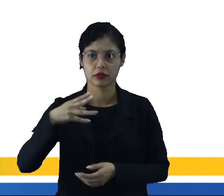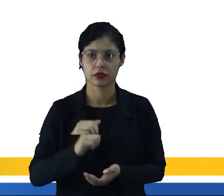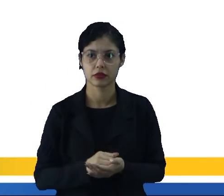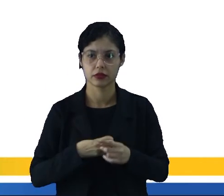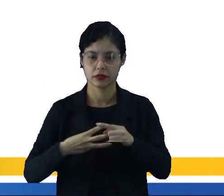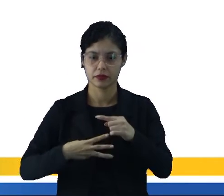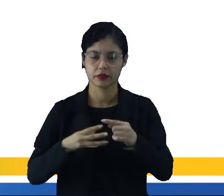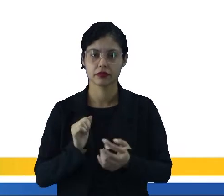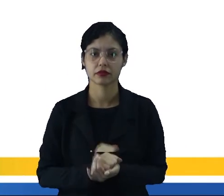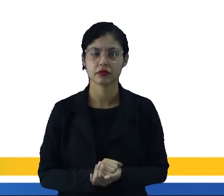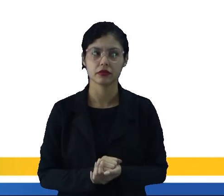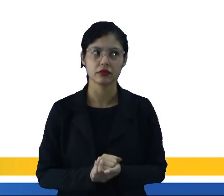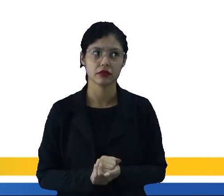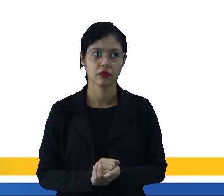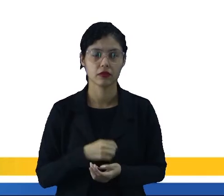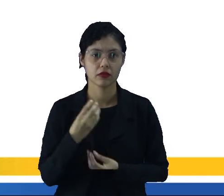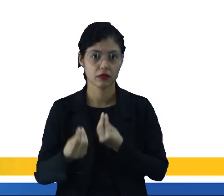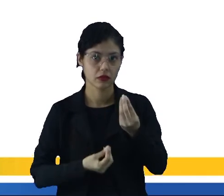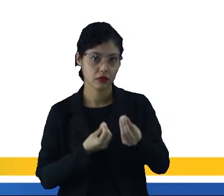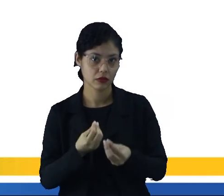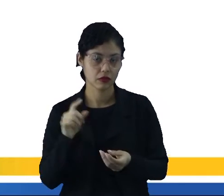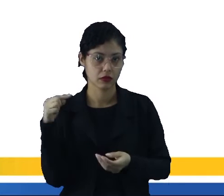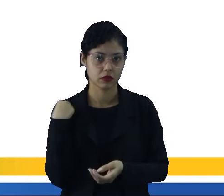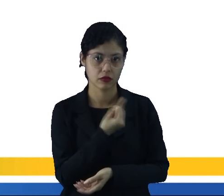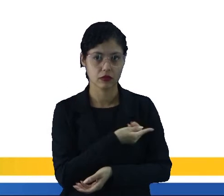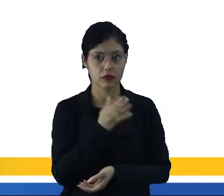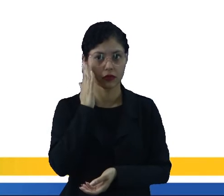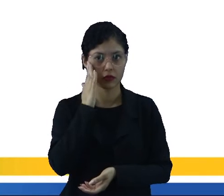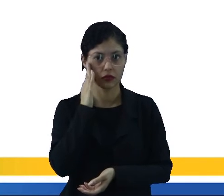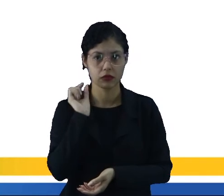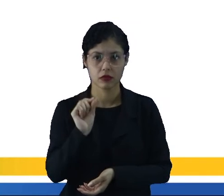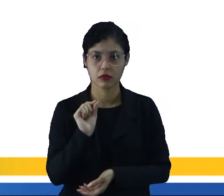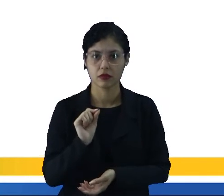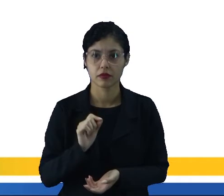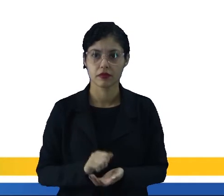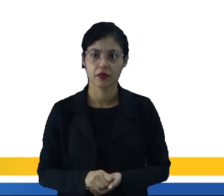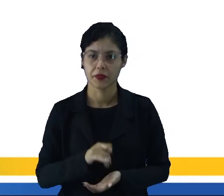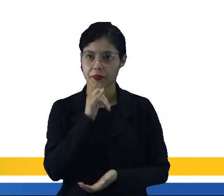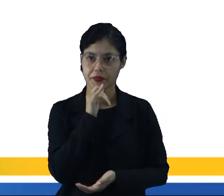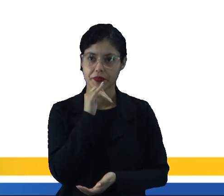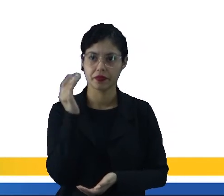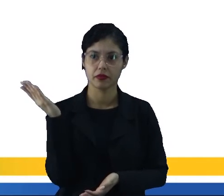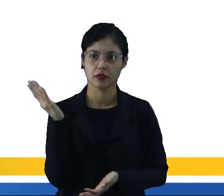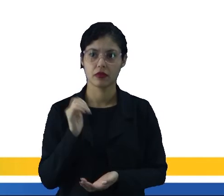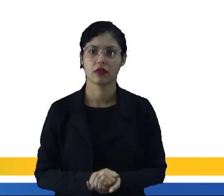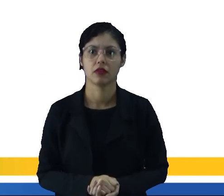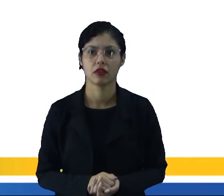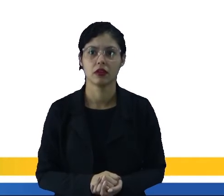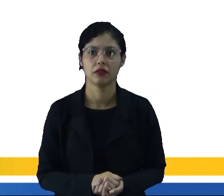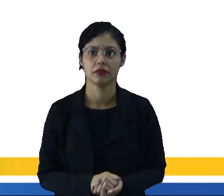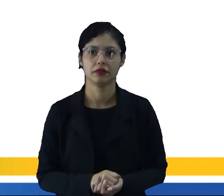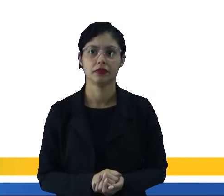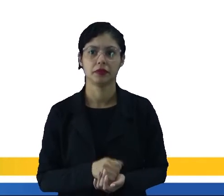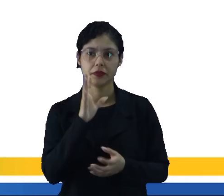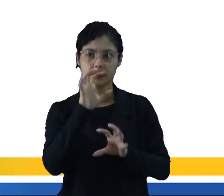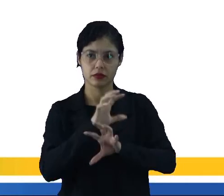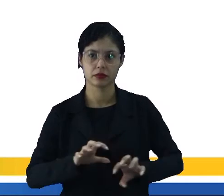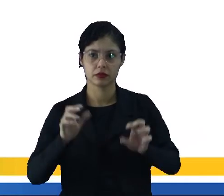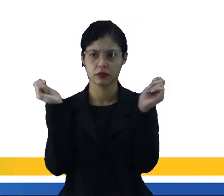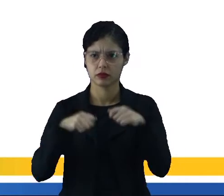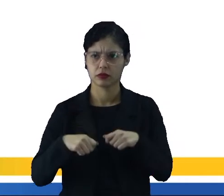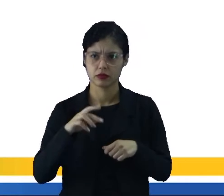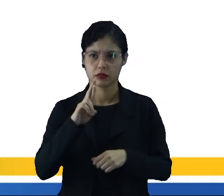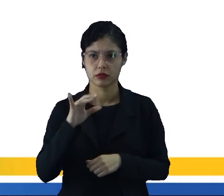3 como é que a gente vai entender isso aqui vamos ver aqui um exemplo um reservatório de gás